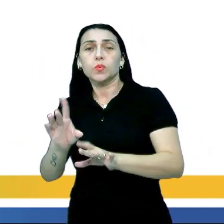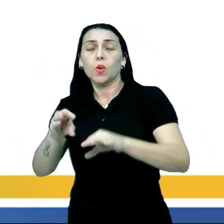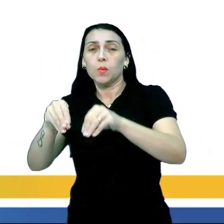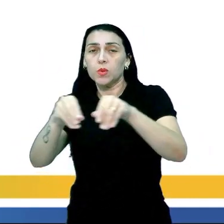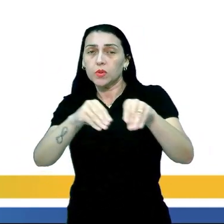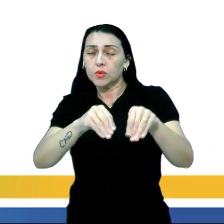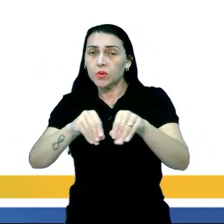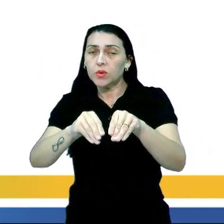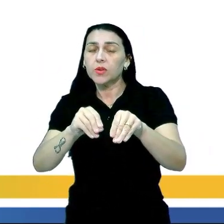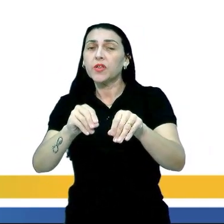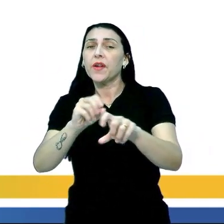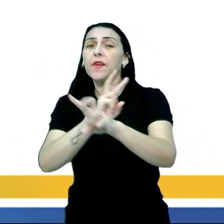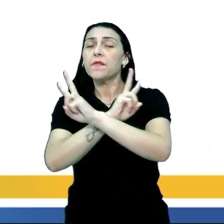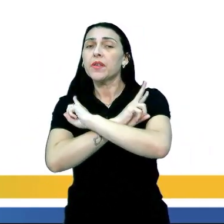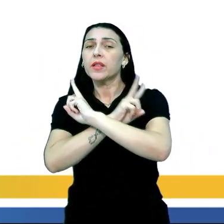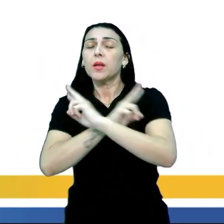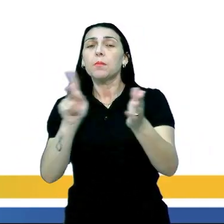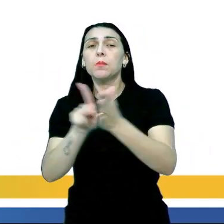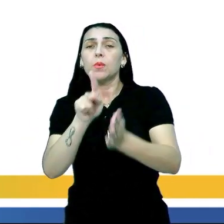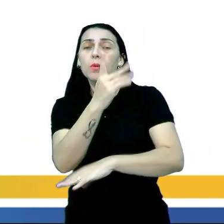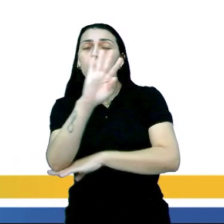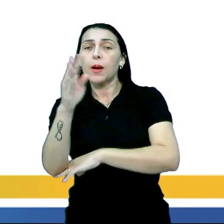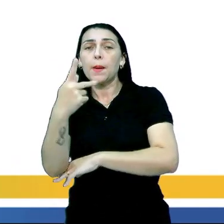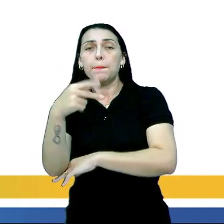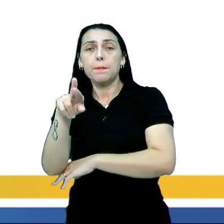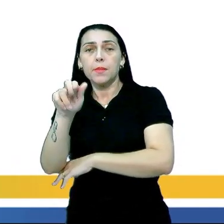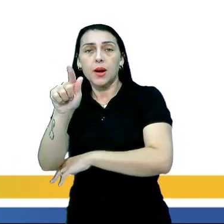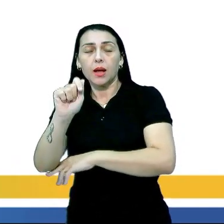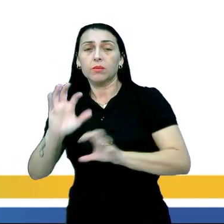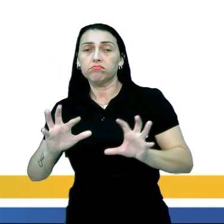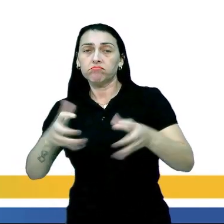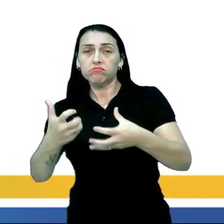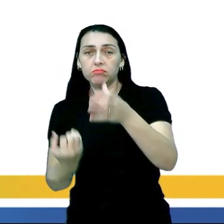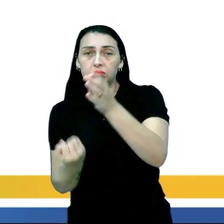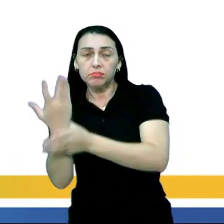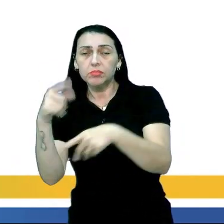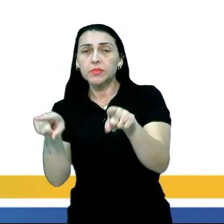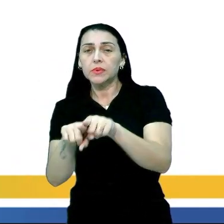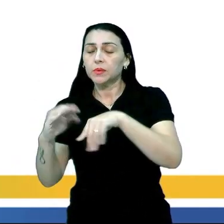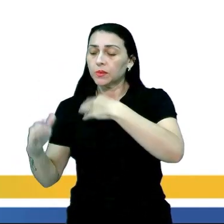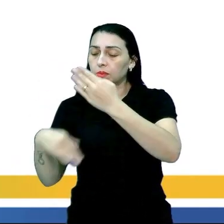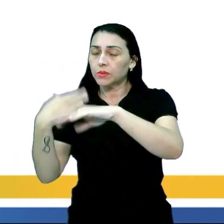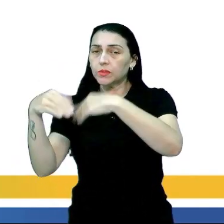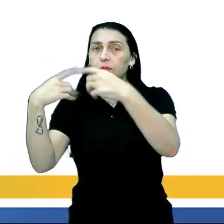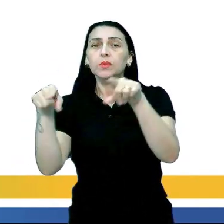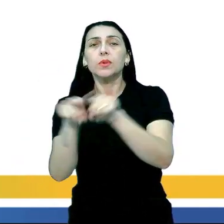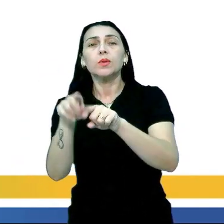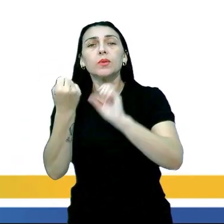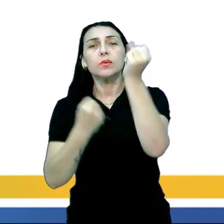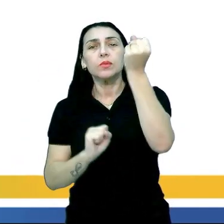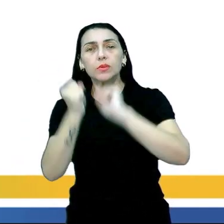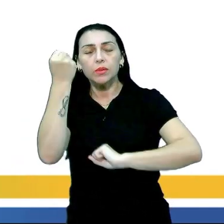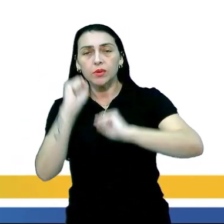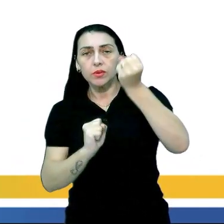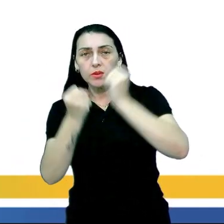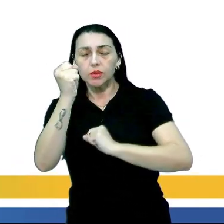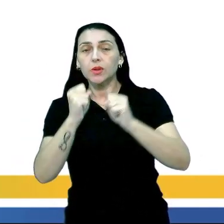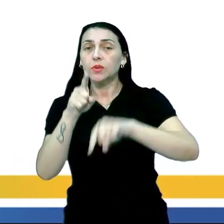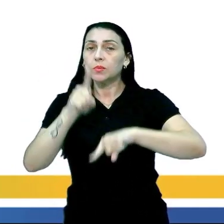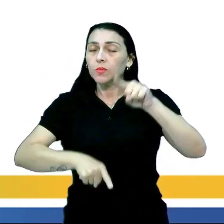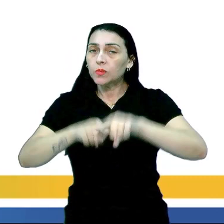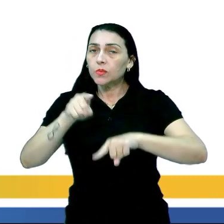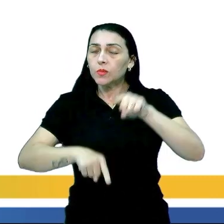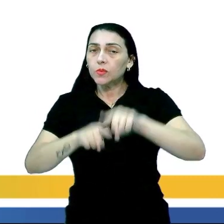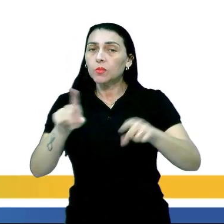adubos, fertilizantes, o desenvolvimento de máquinas agrícolas e todo o processo de industrialização de